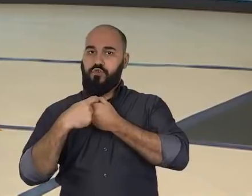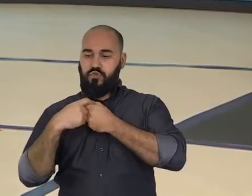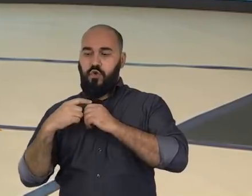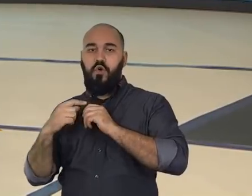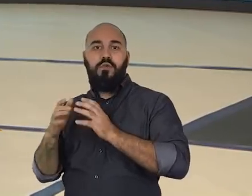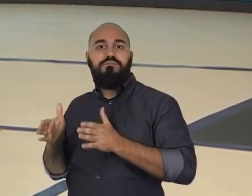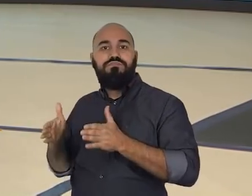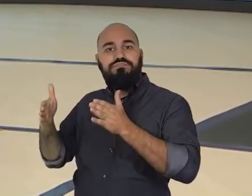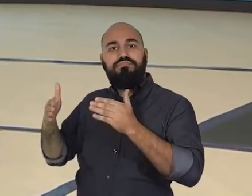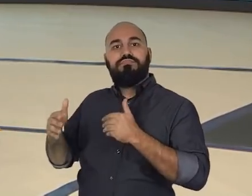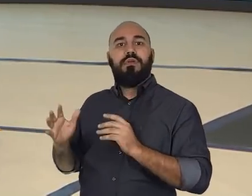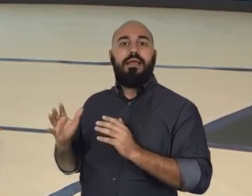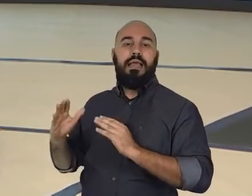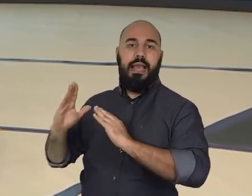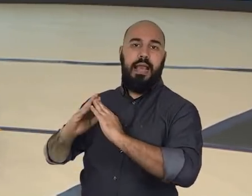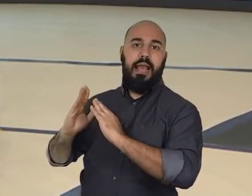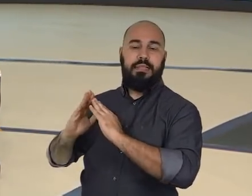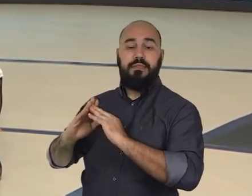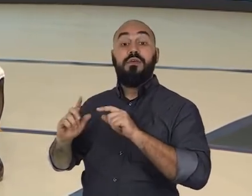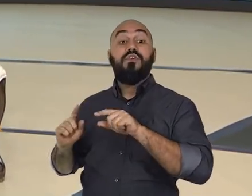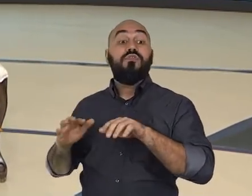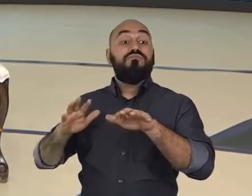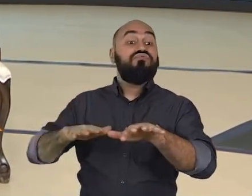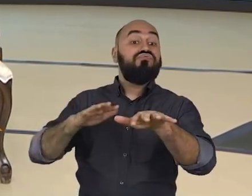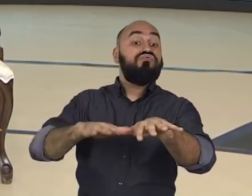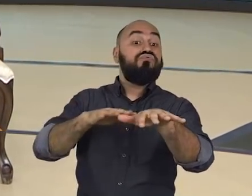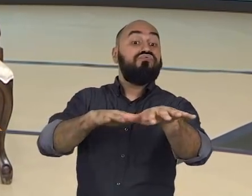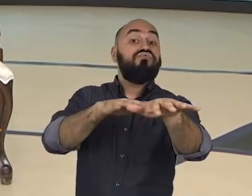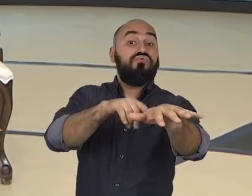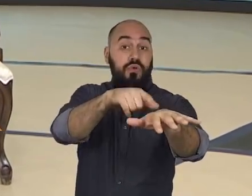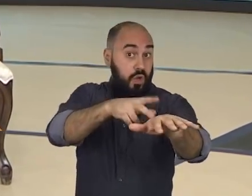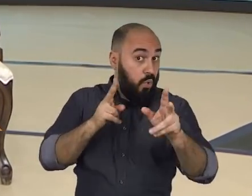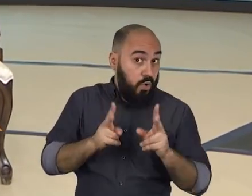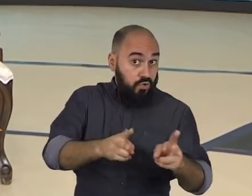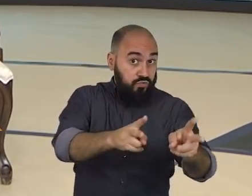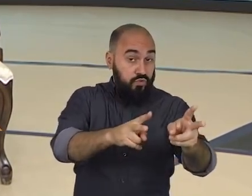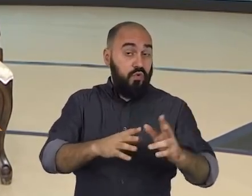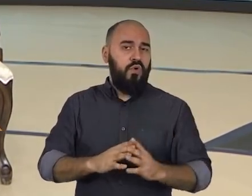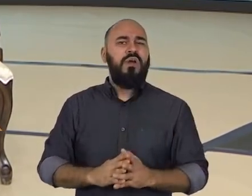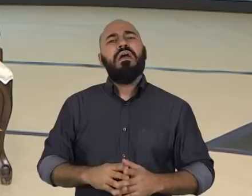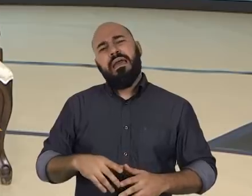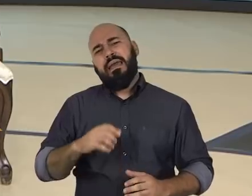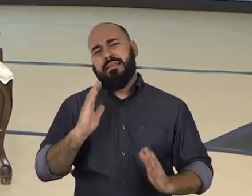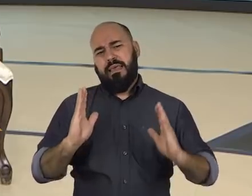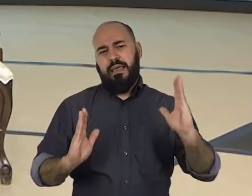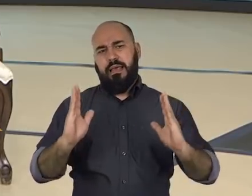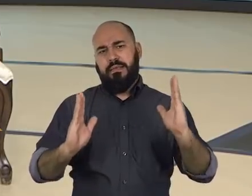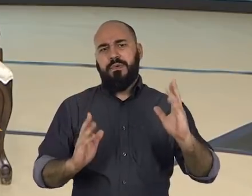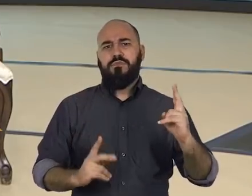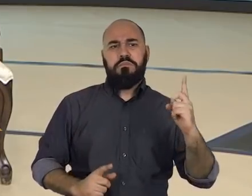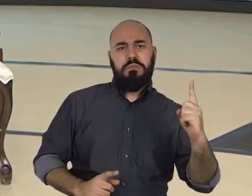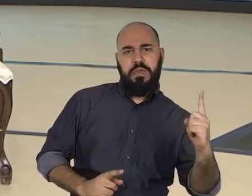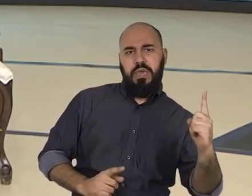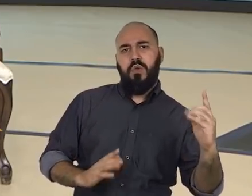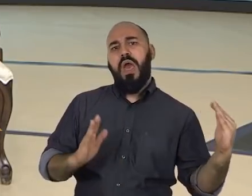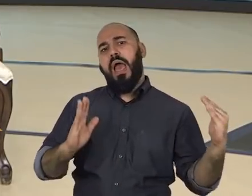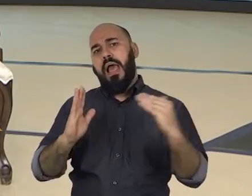o 6º mês do ano que daria de 1º a 30 de agosto do nosso calendário.